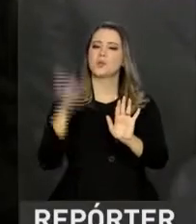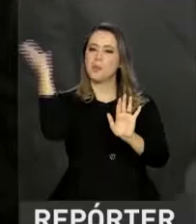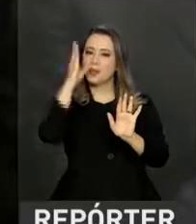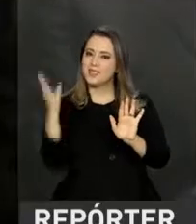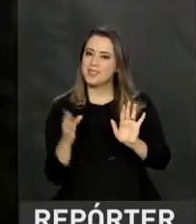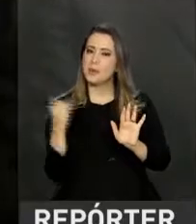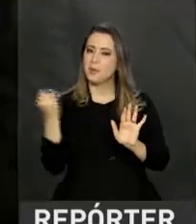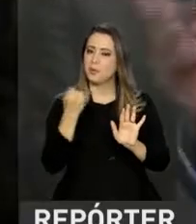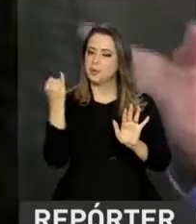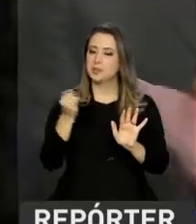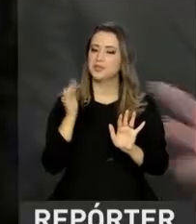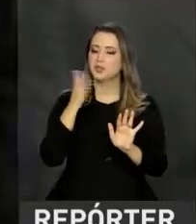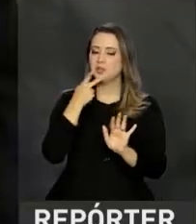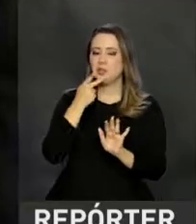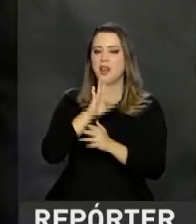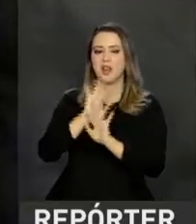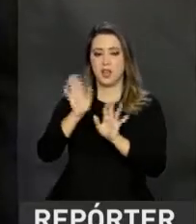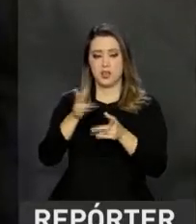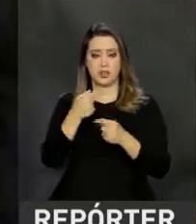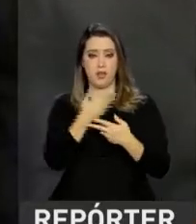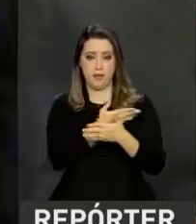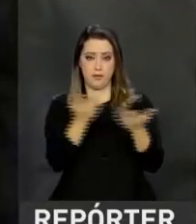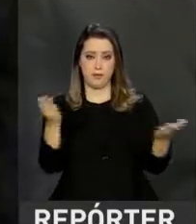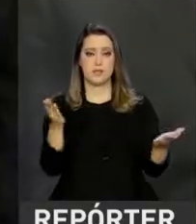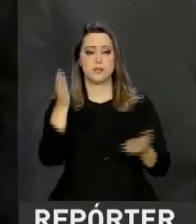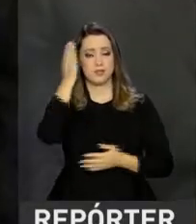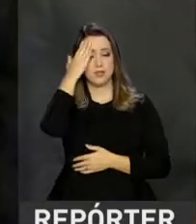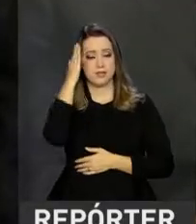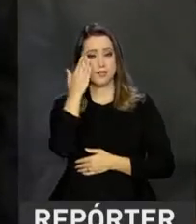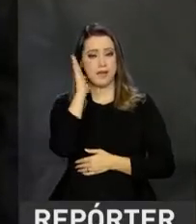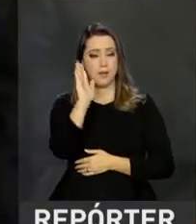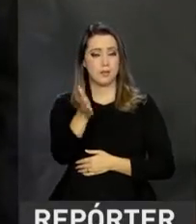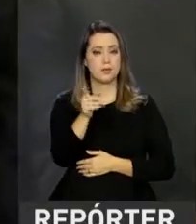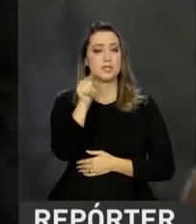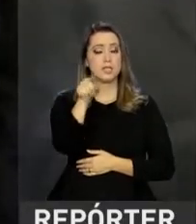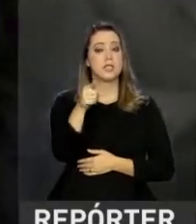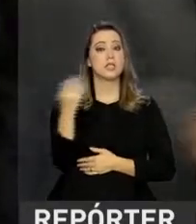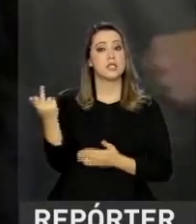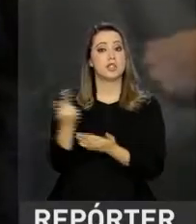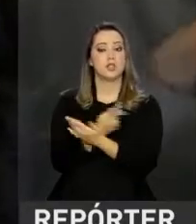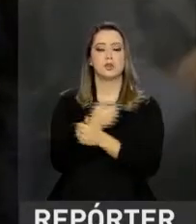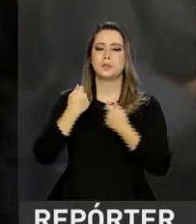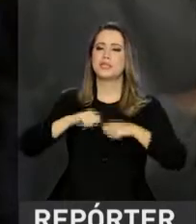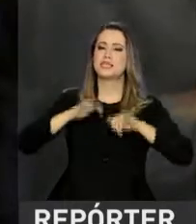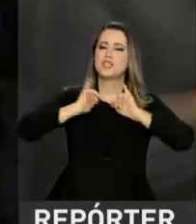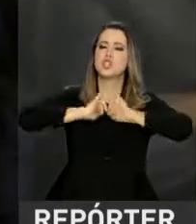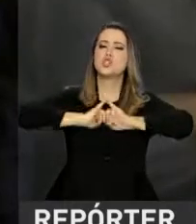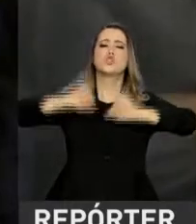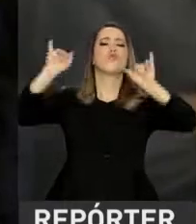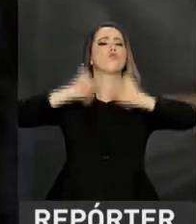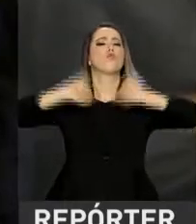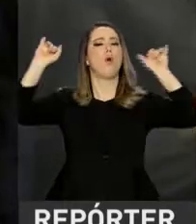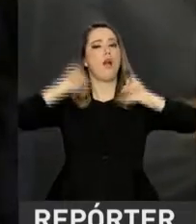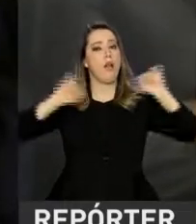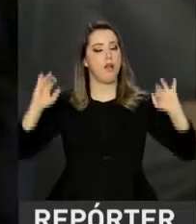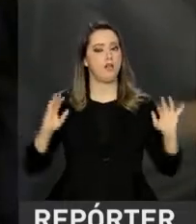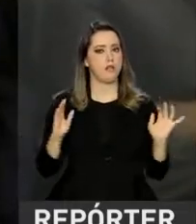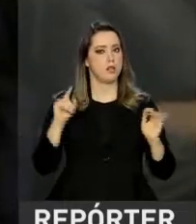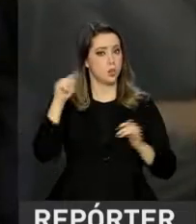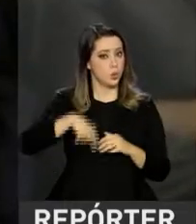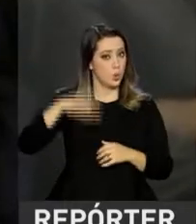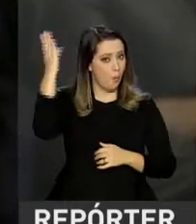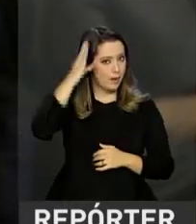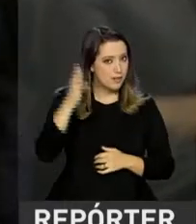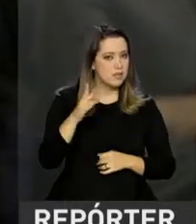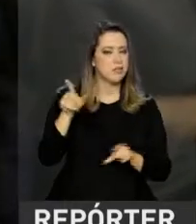de registrar que os senhores e as senhoras estão registrando não é que este fato deve ser divulgado a não só o brasil